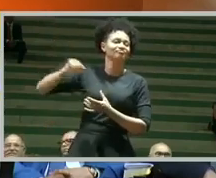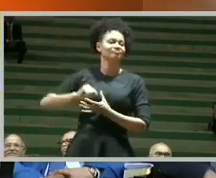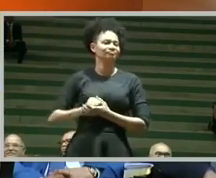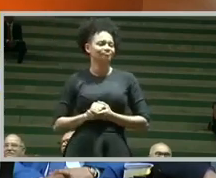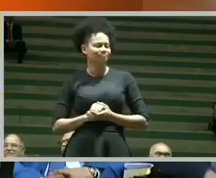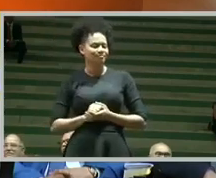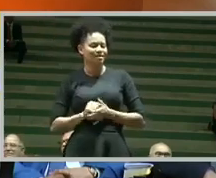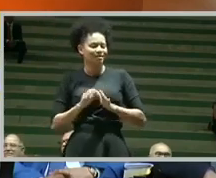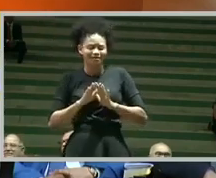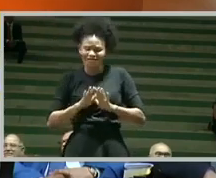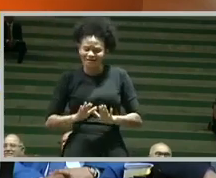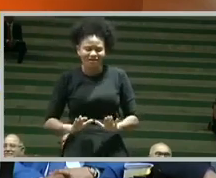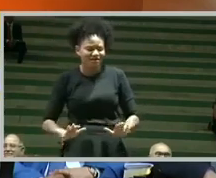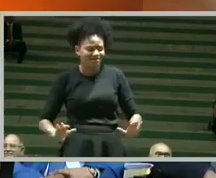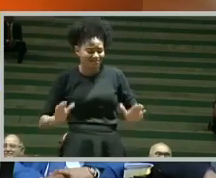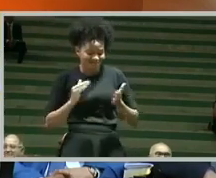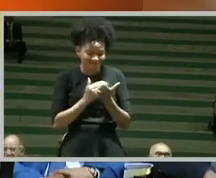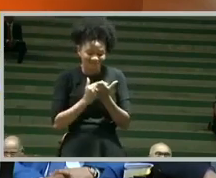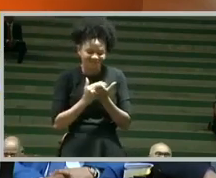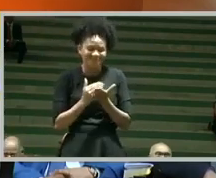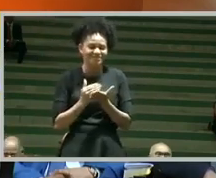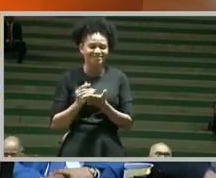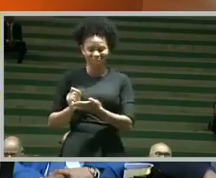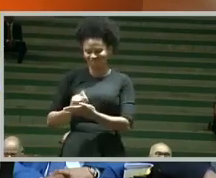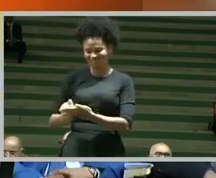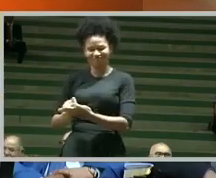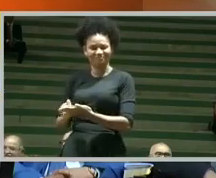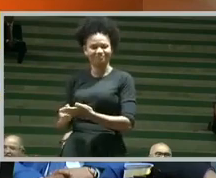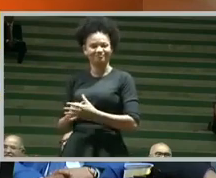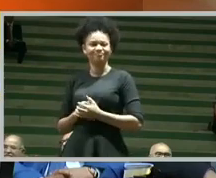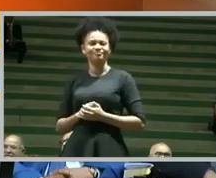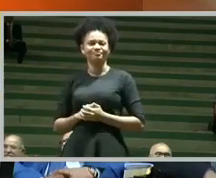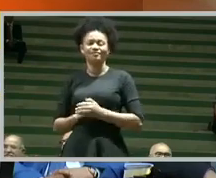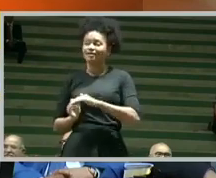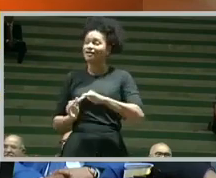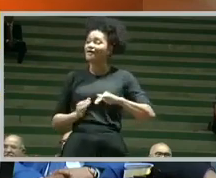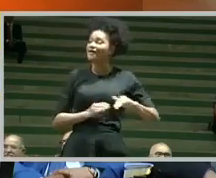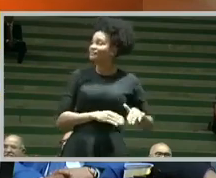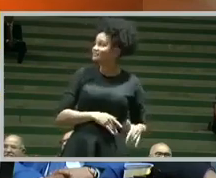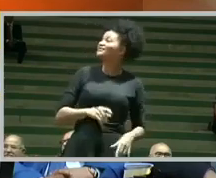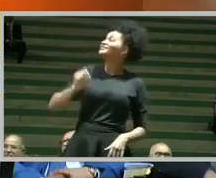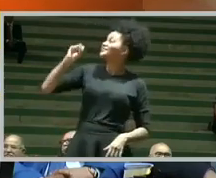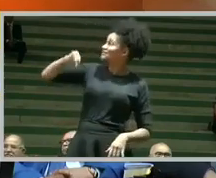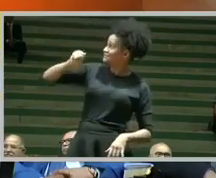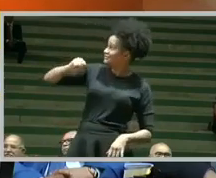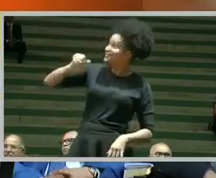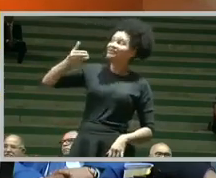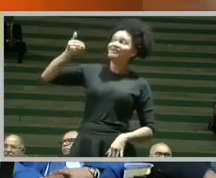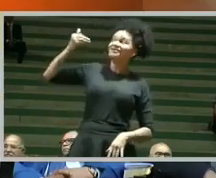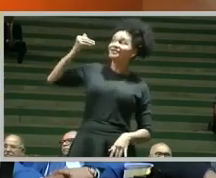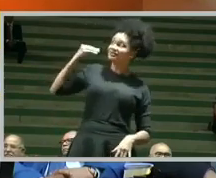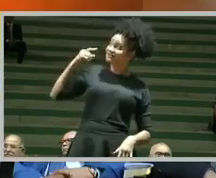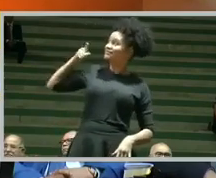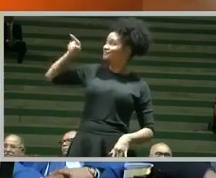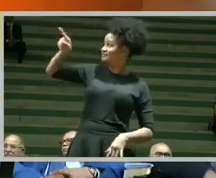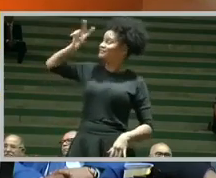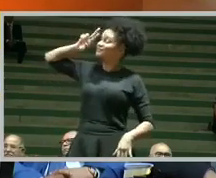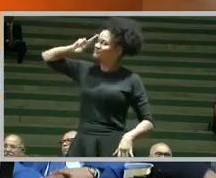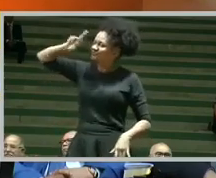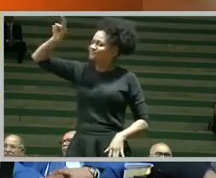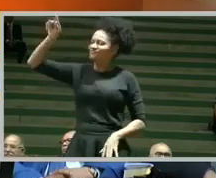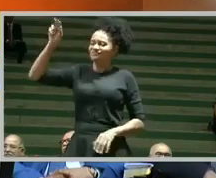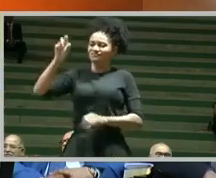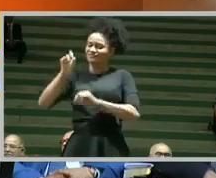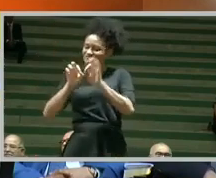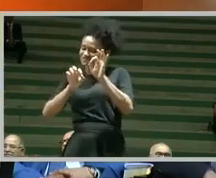É assim que ele abre o salmo, dizendo, foi o Senhor quem fez.